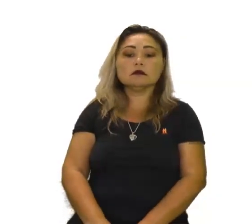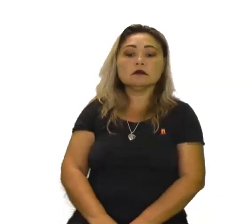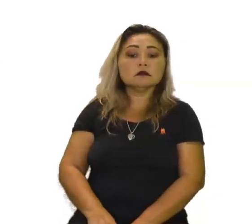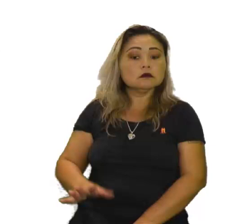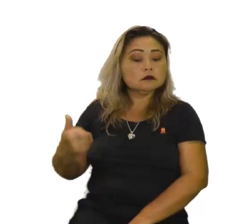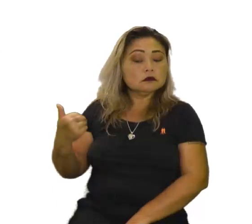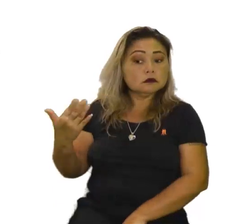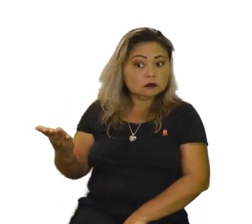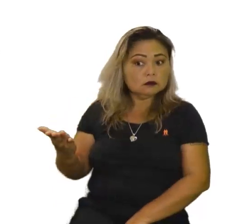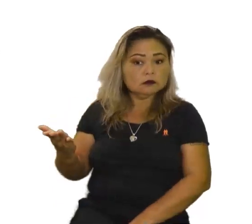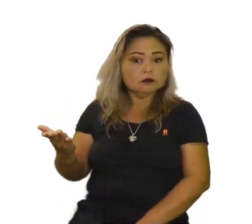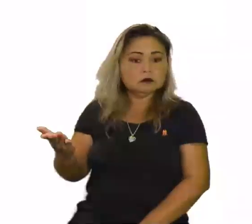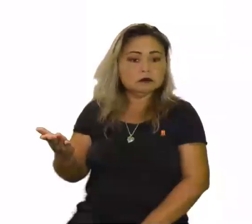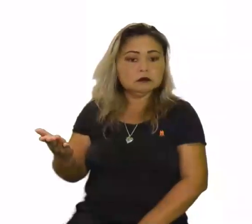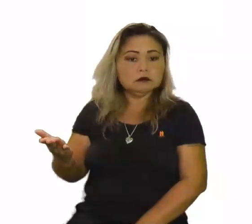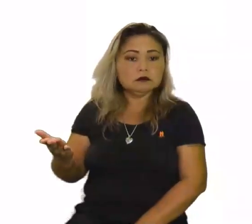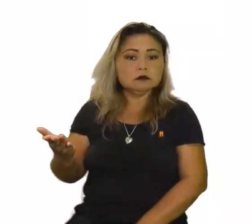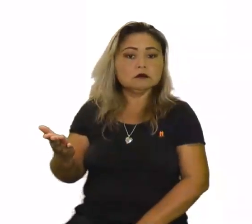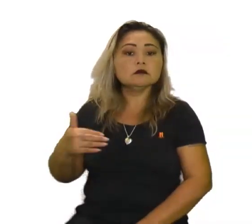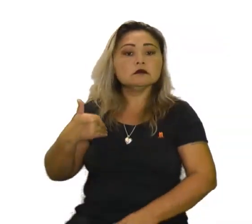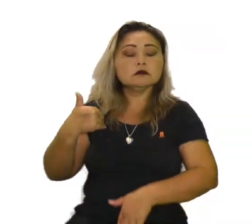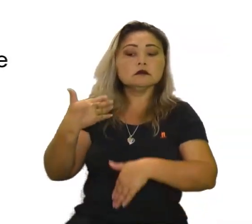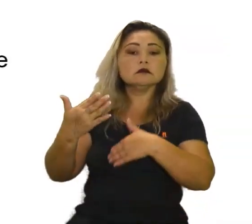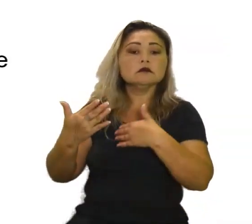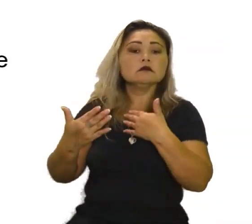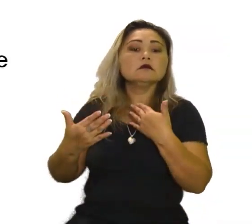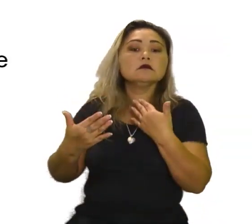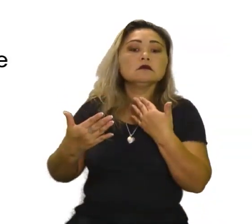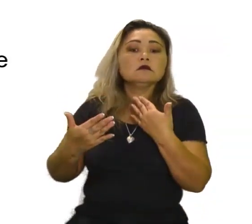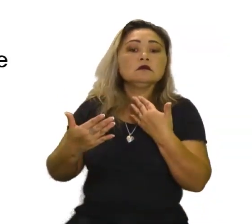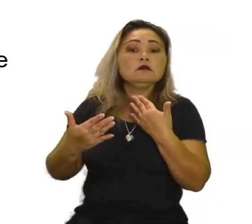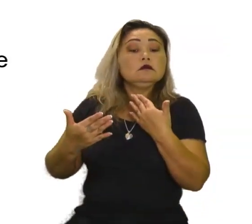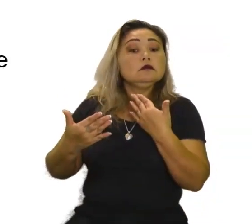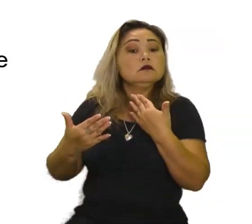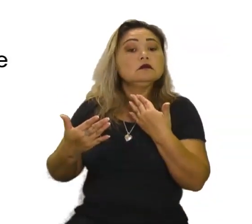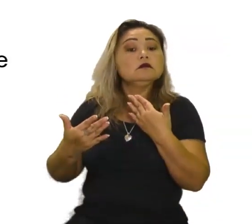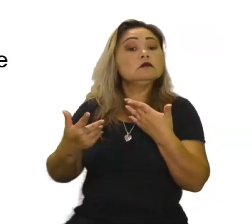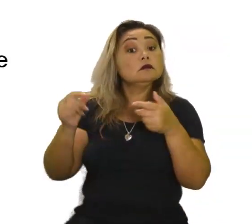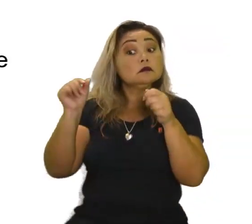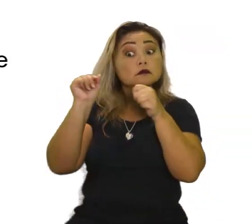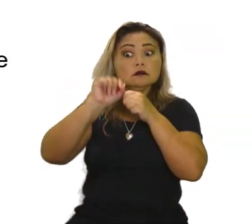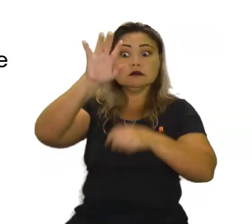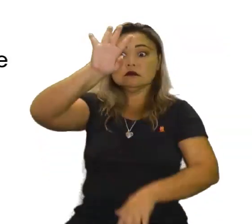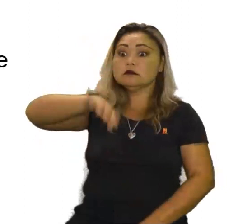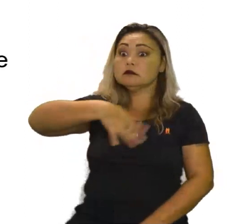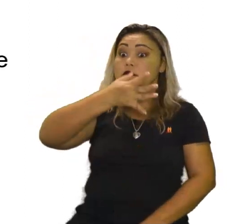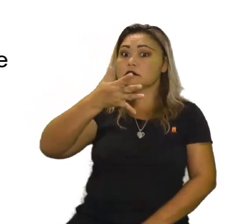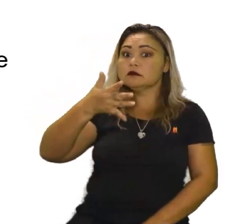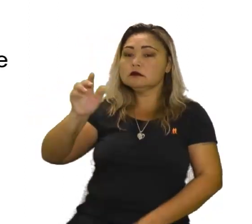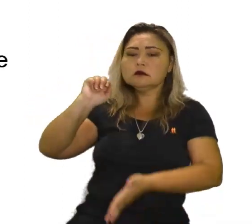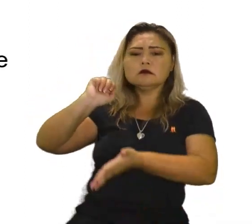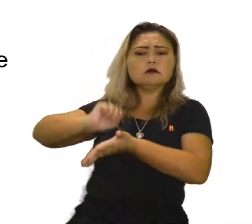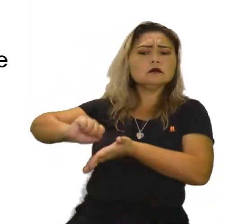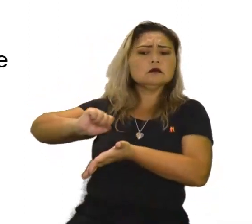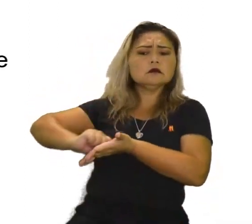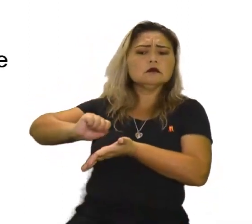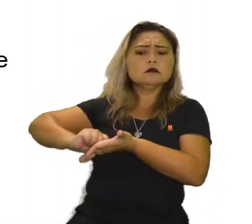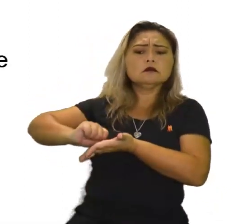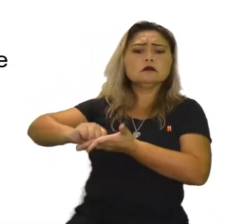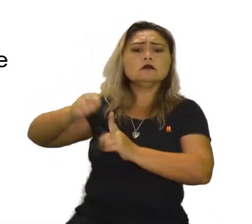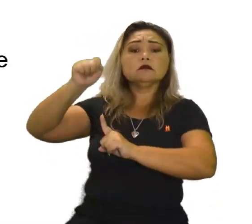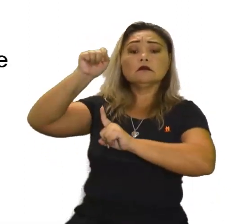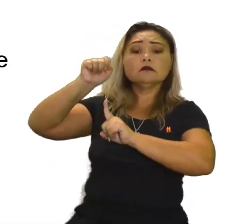Aí nós vimos o levantamento do processo floral, né? E também realizar uma tabela e anotar todo mês